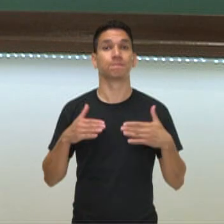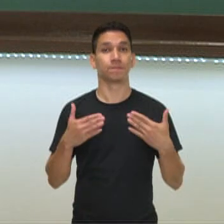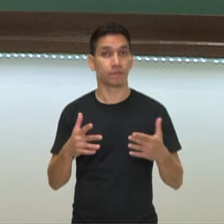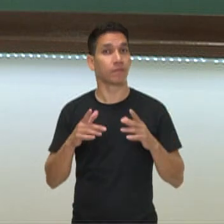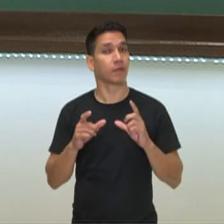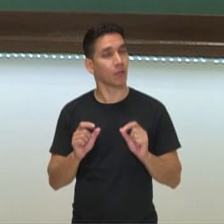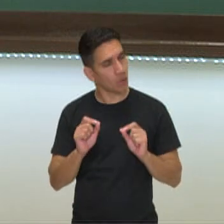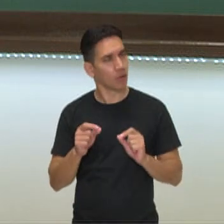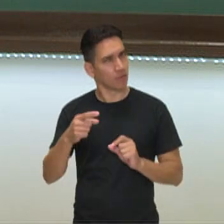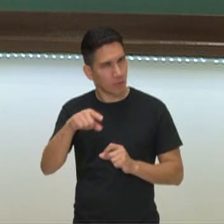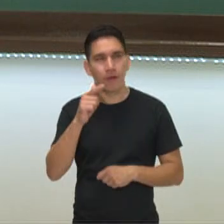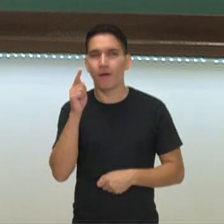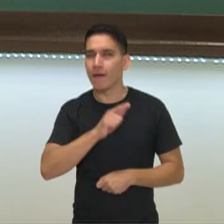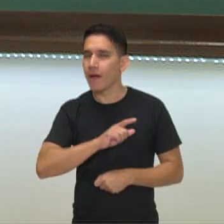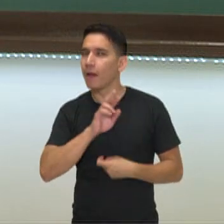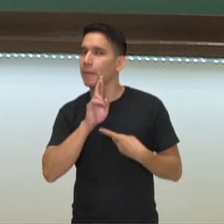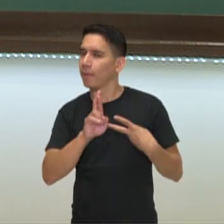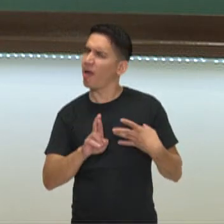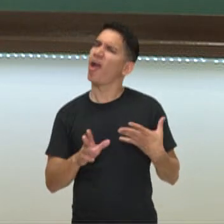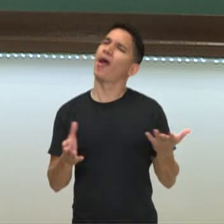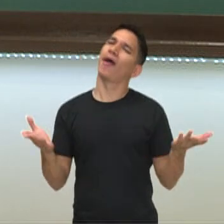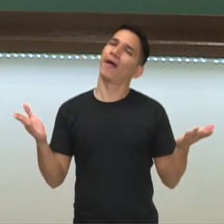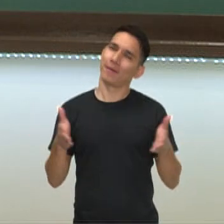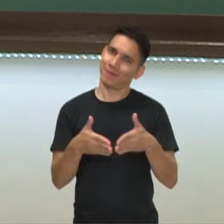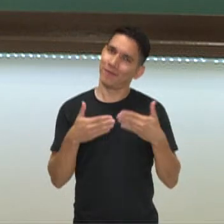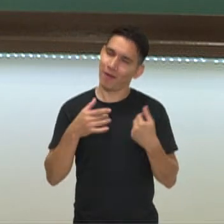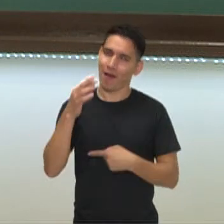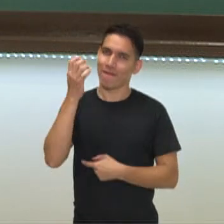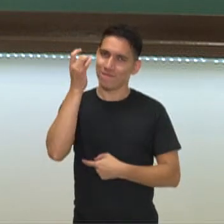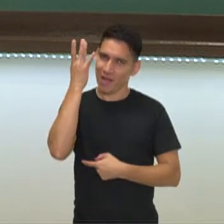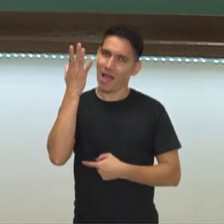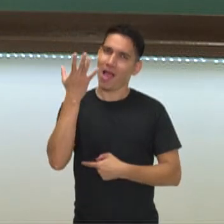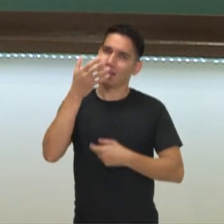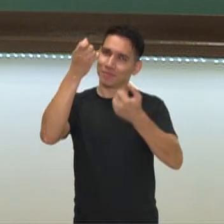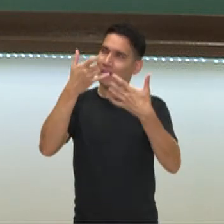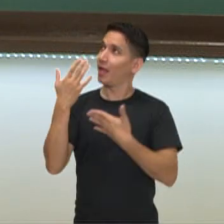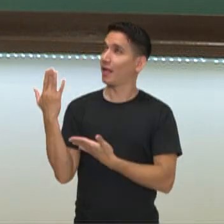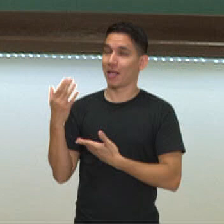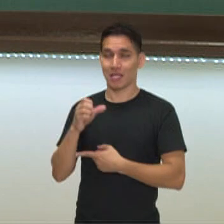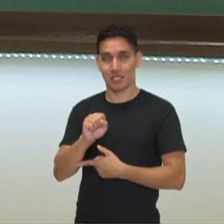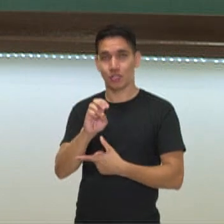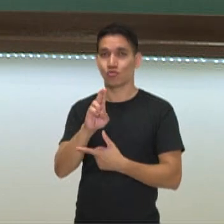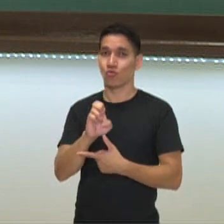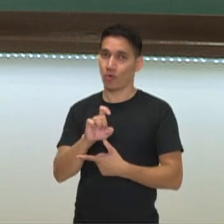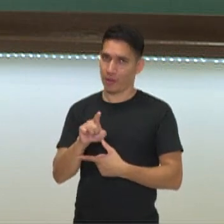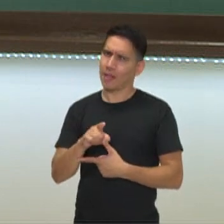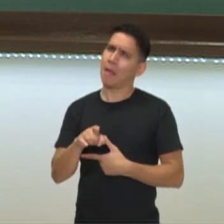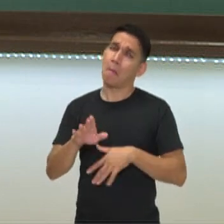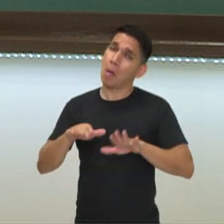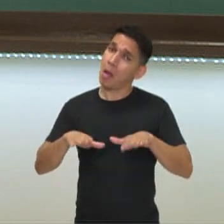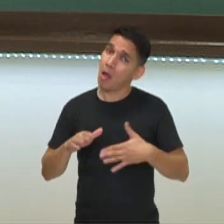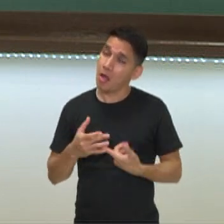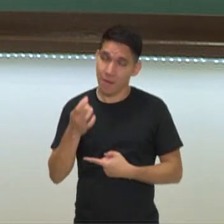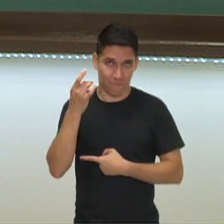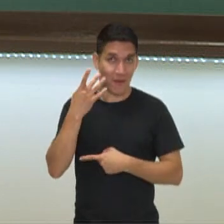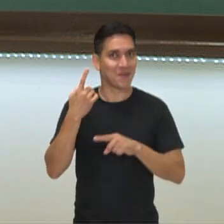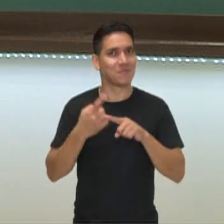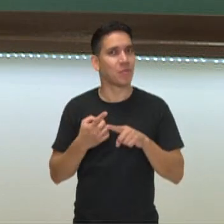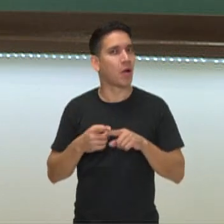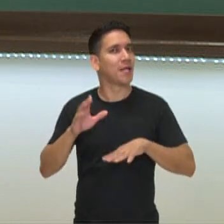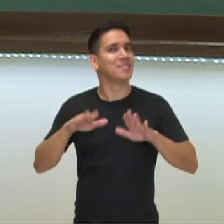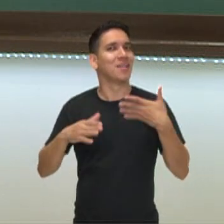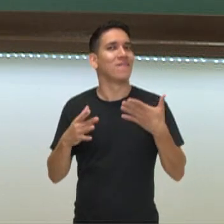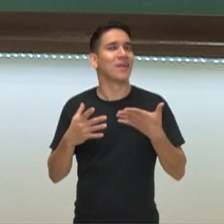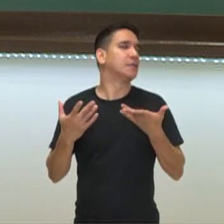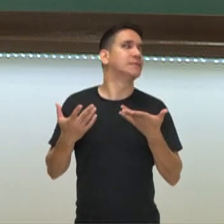Então, pessoal, conseguiram responder? Ah, estava fácil falar do canal de Suez. Tá? Mais ou menos fácil, né? Porque saiu aí do domínio,